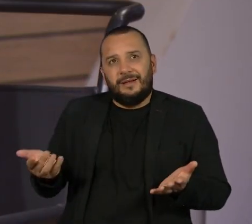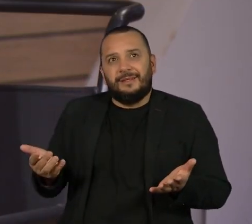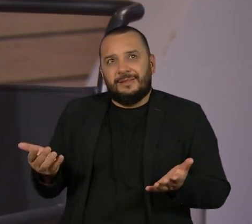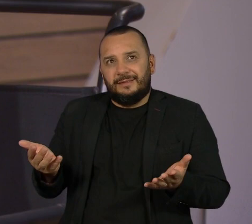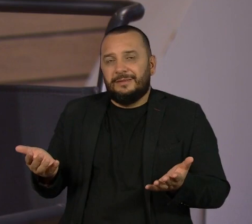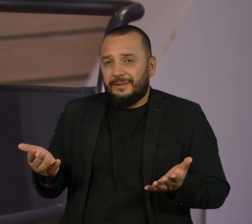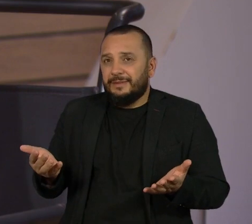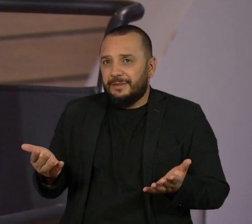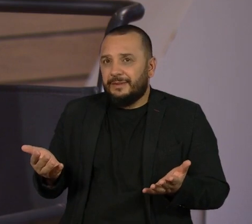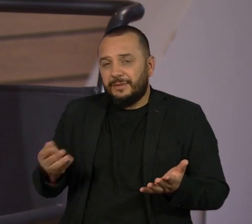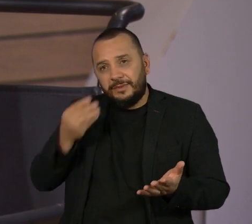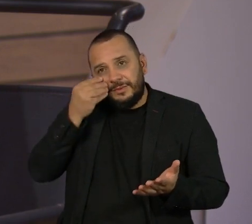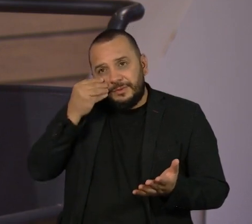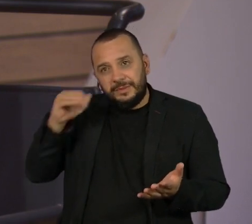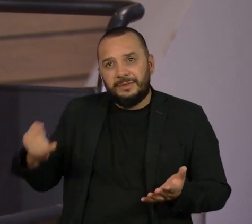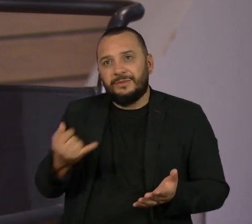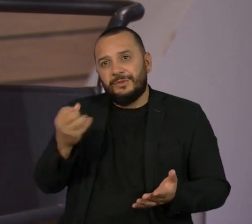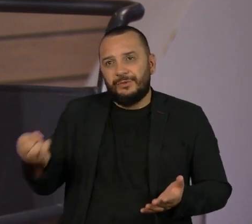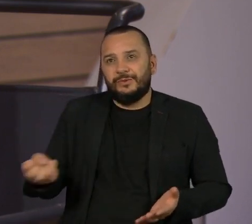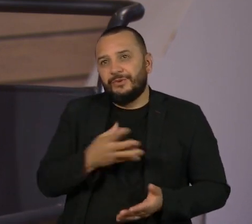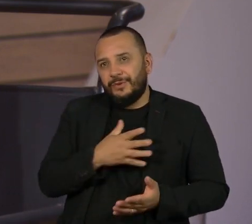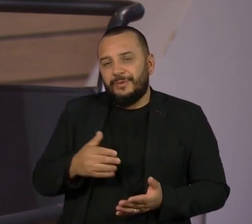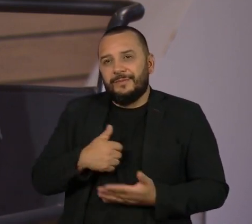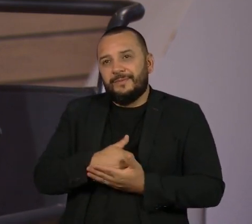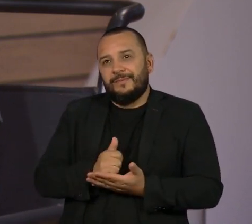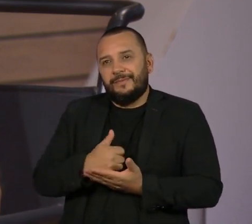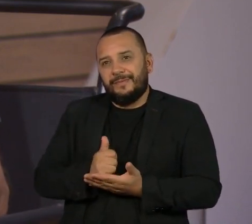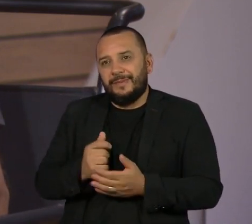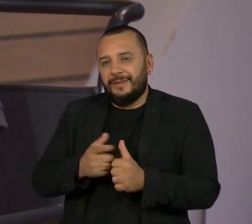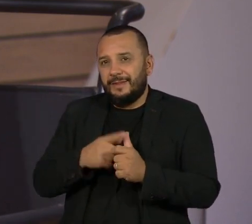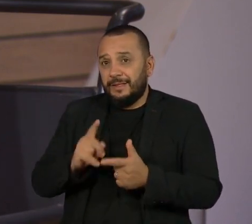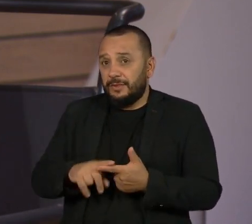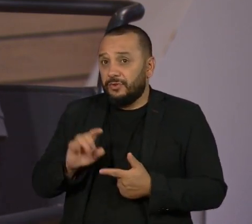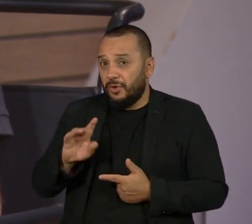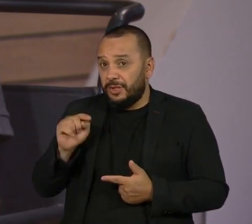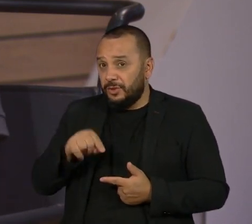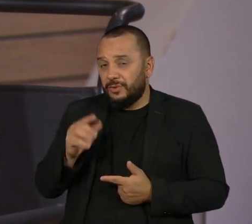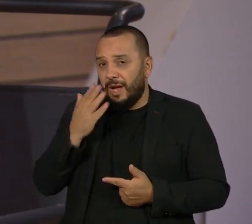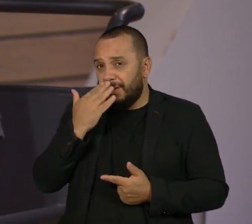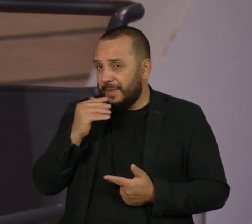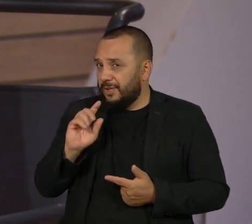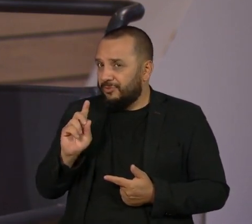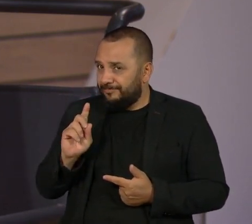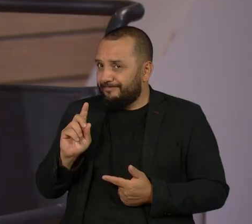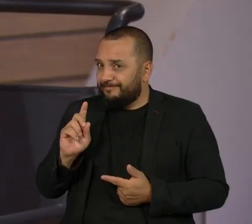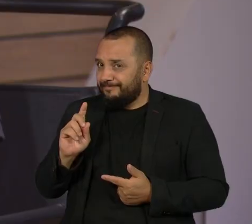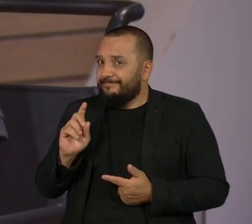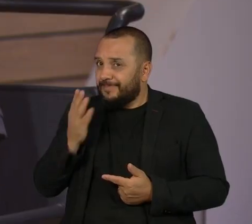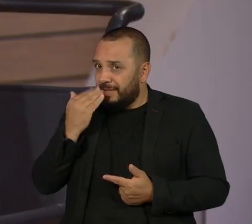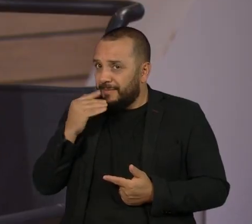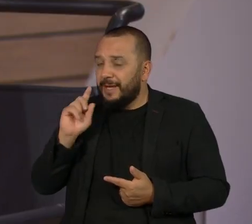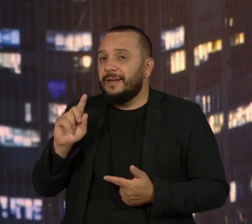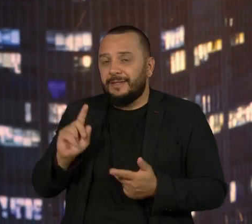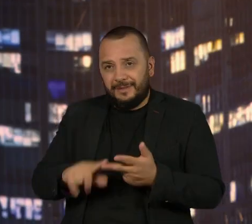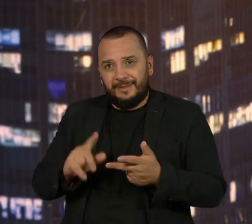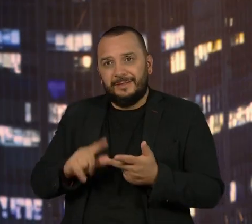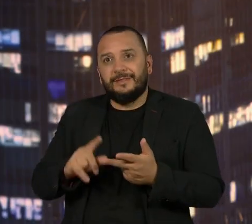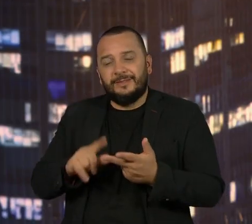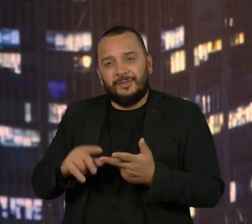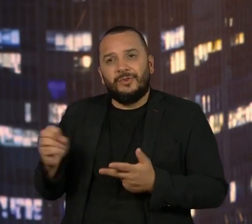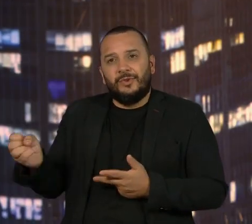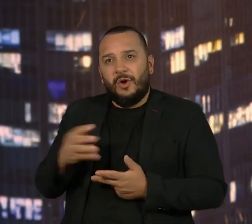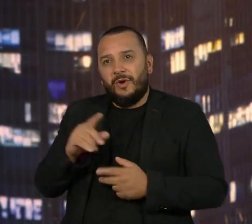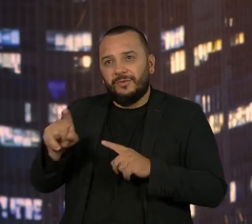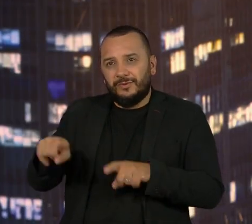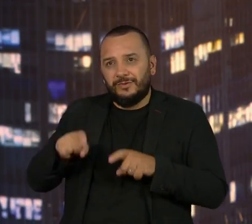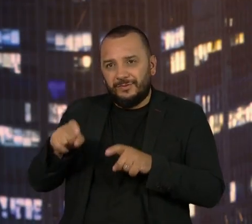pesquisar como novas oportunidades na questão de remédios, não só nisso, mas alimentos, fazer novos cultivares, ou